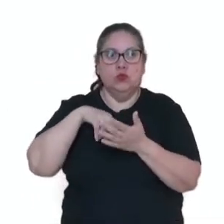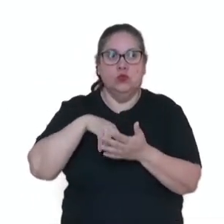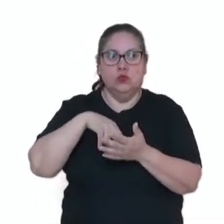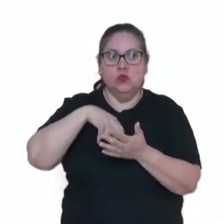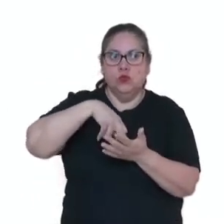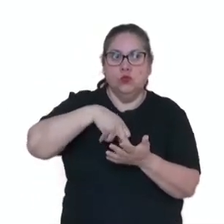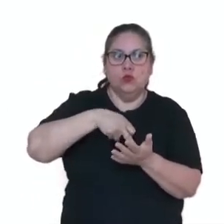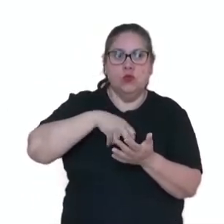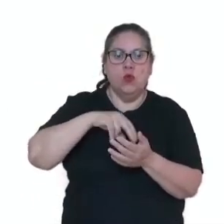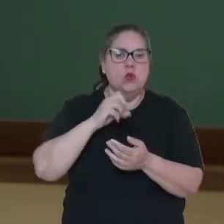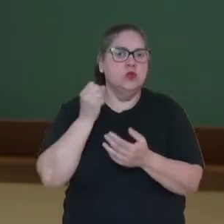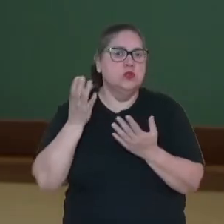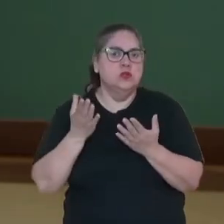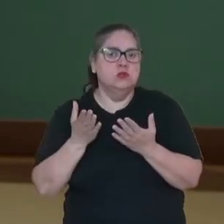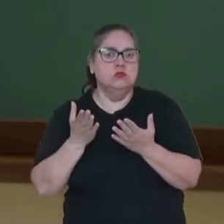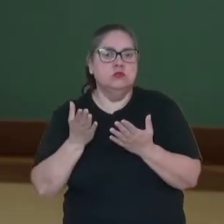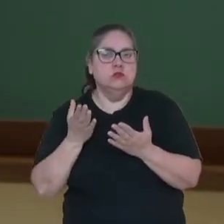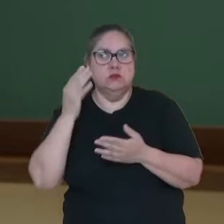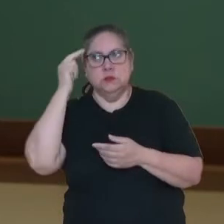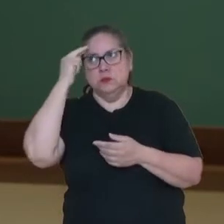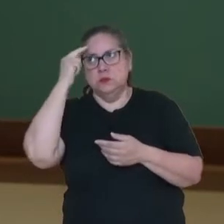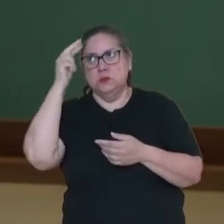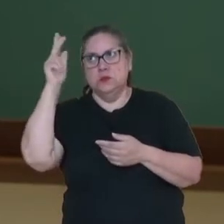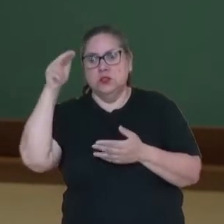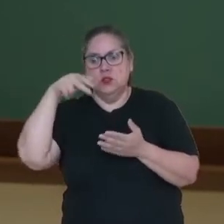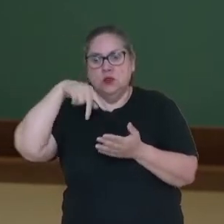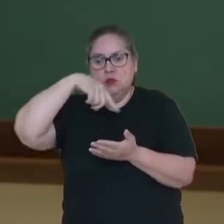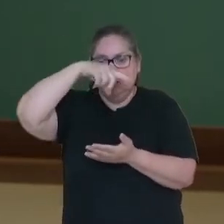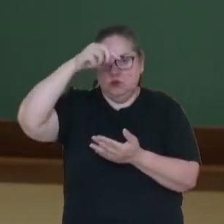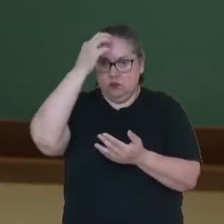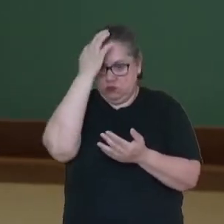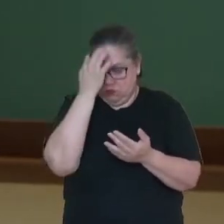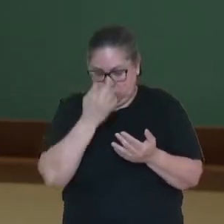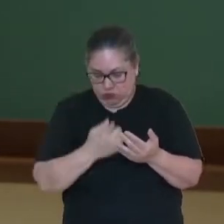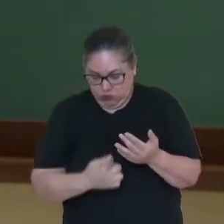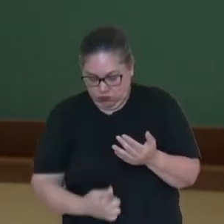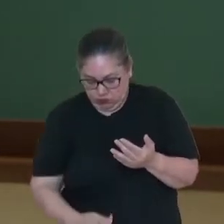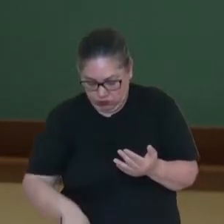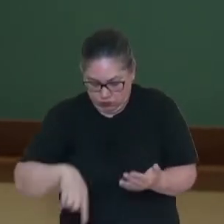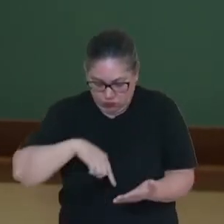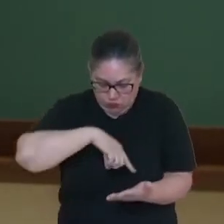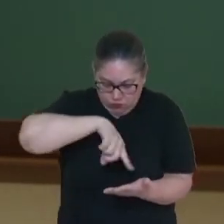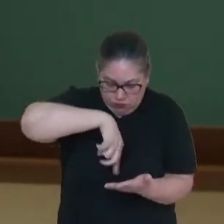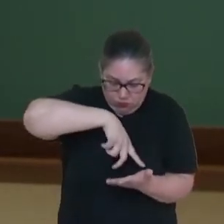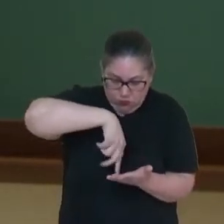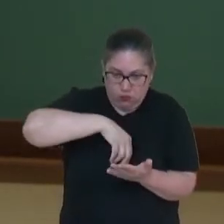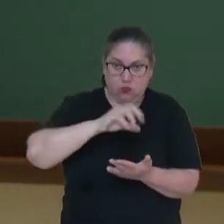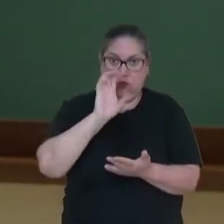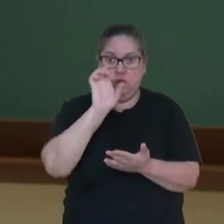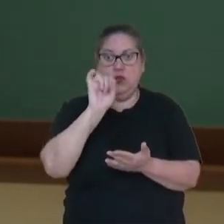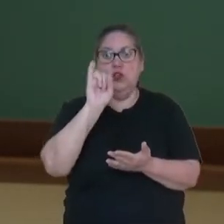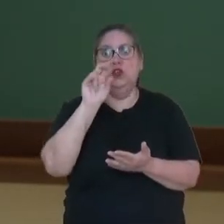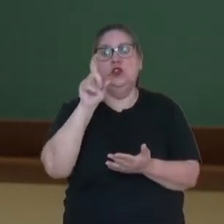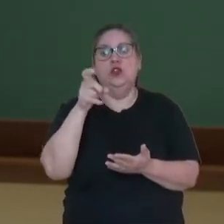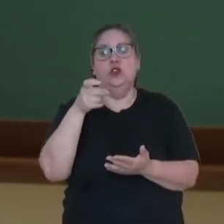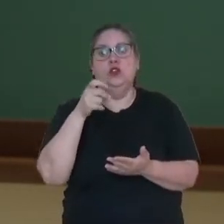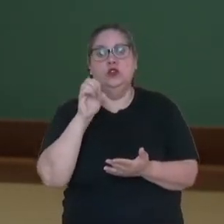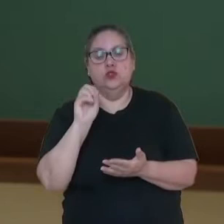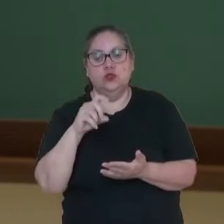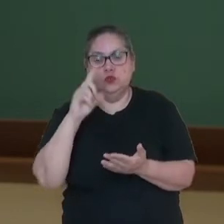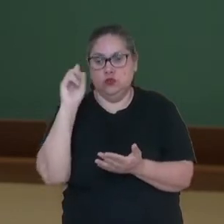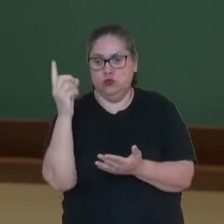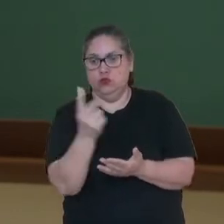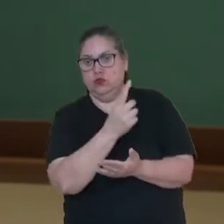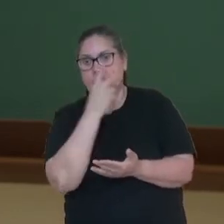o corpo. Ou seja, eu imagino um eixo que passa pela minha cabeça, pelo meu corpo e por uma perna, e eu